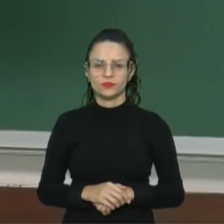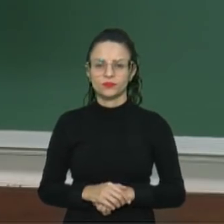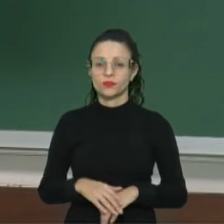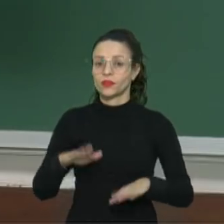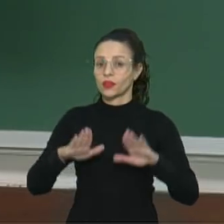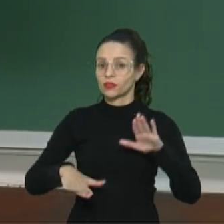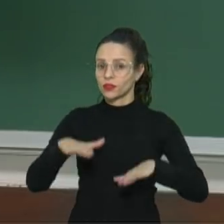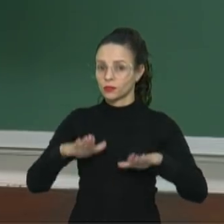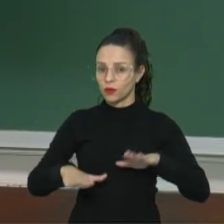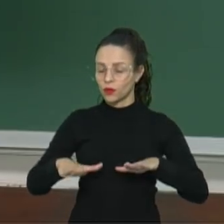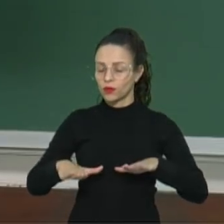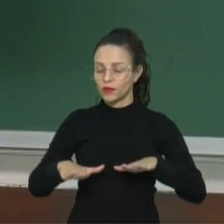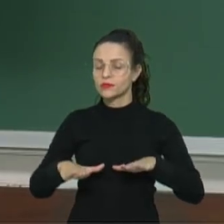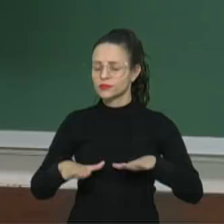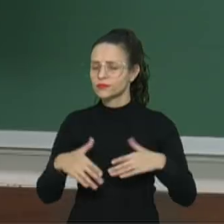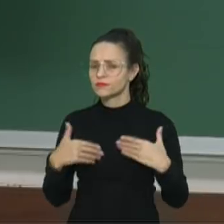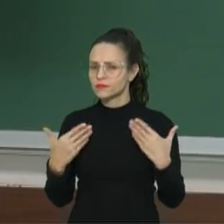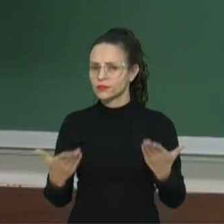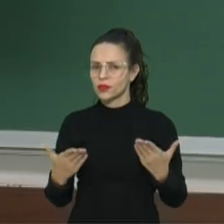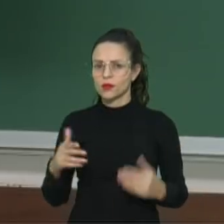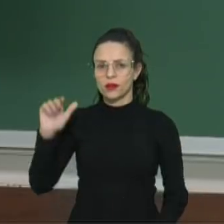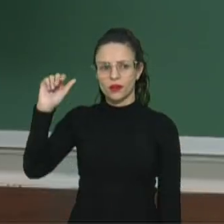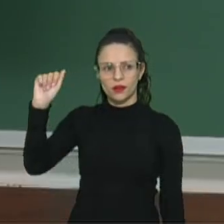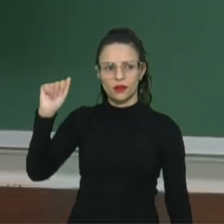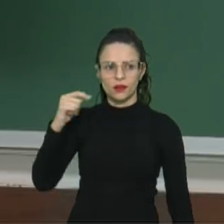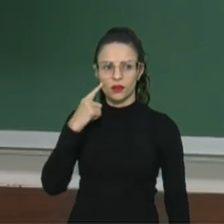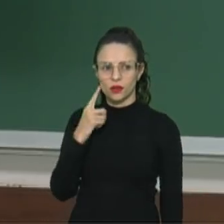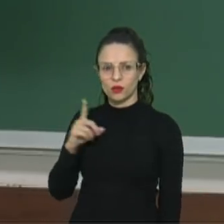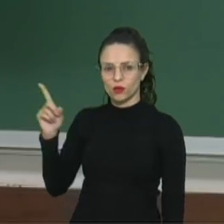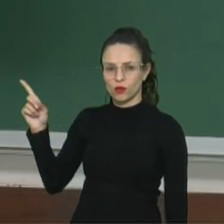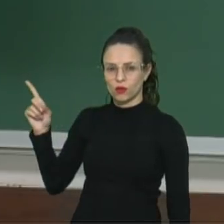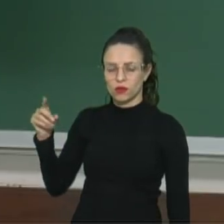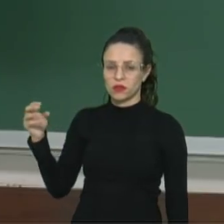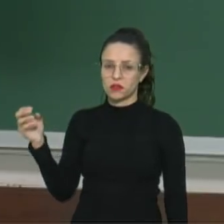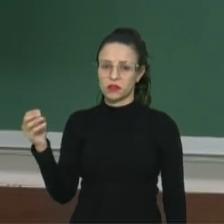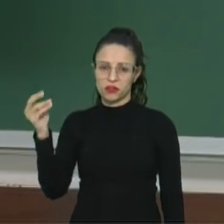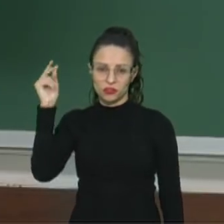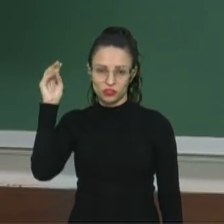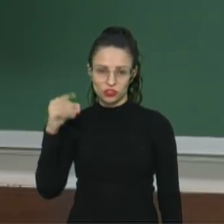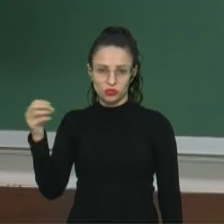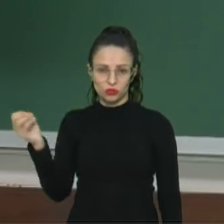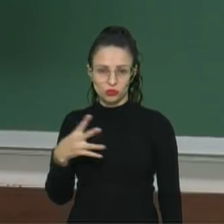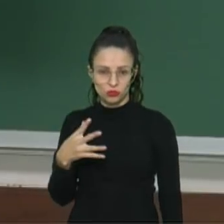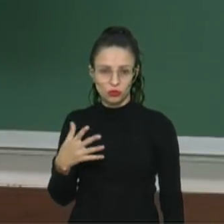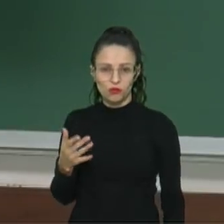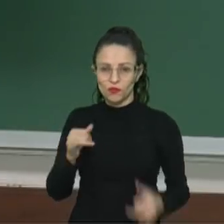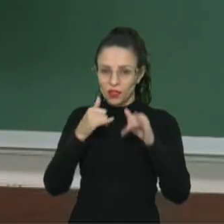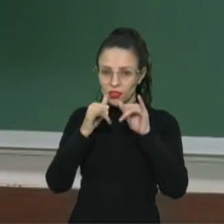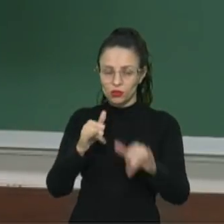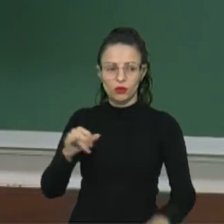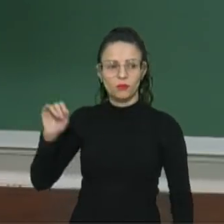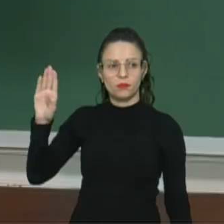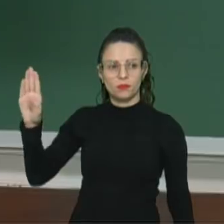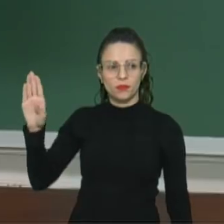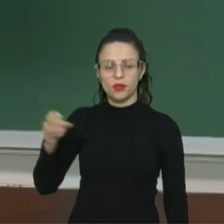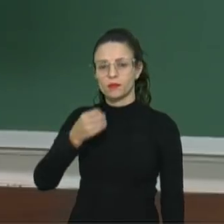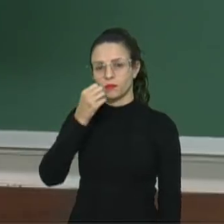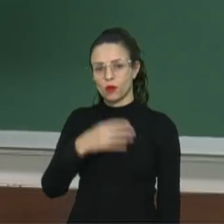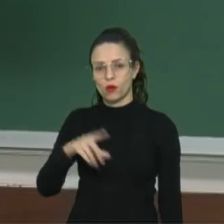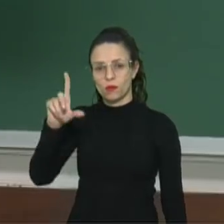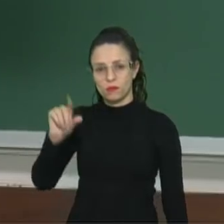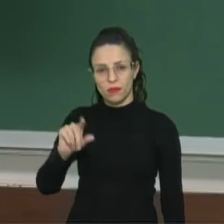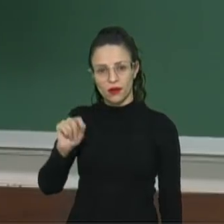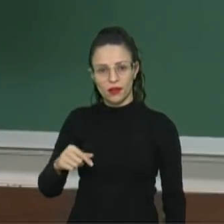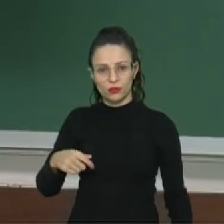Tambores e batuques com instrumentos. Então, letra A, será que é antigo, novo e eletrônicos? Ou letra B, bom, barato e